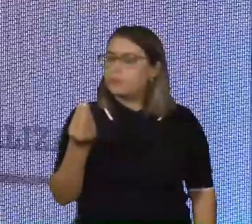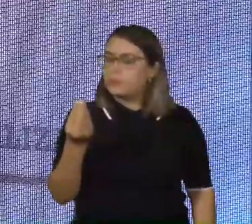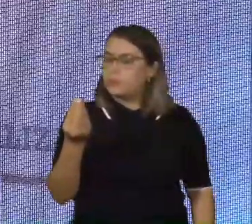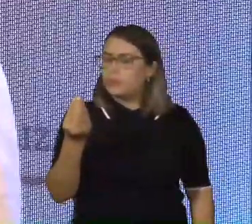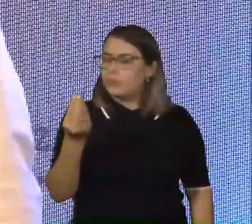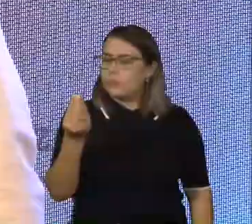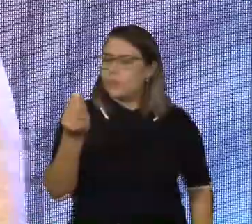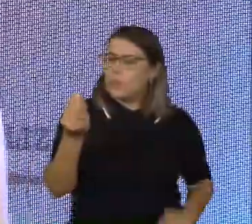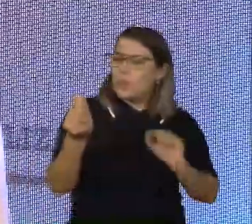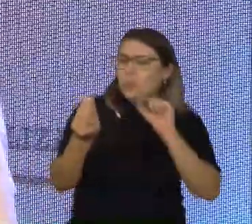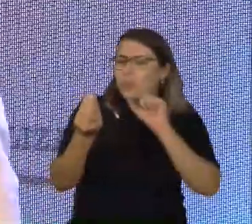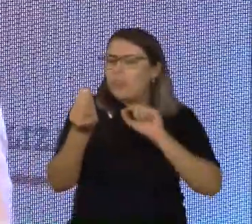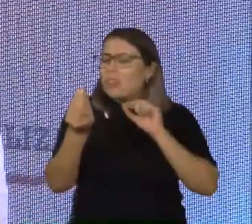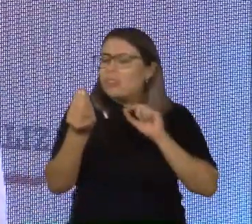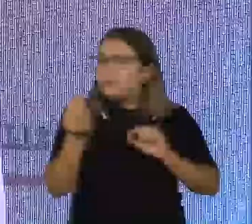O que é a vida?